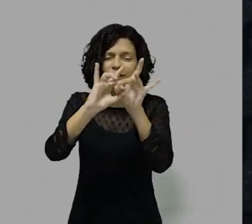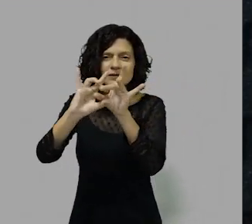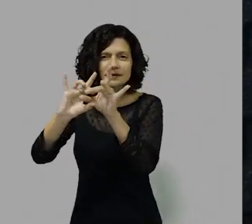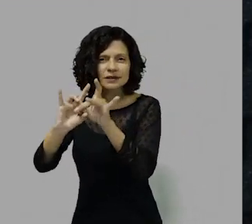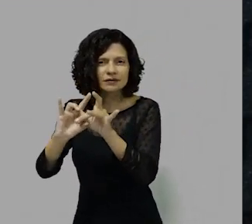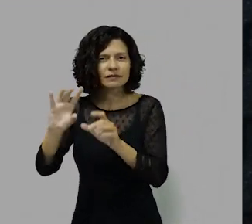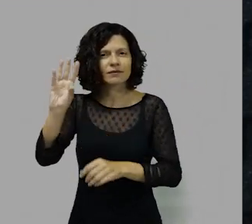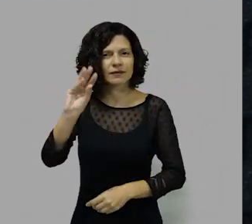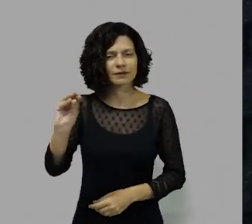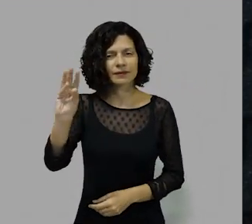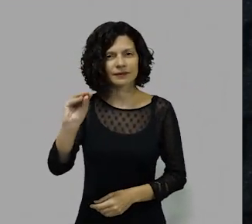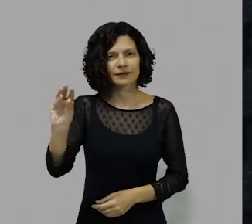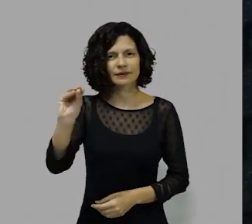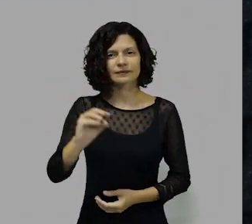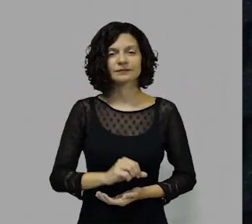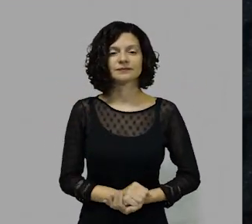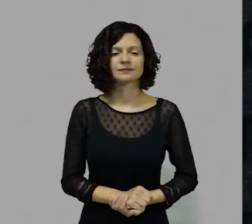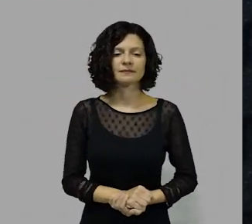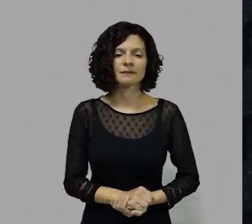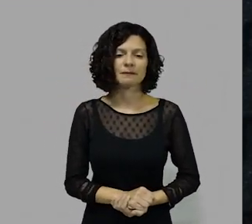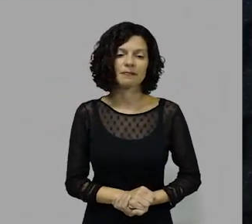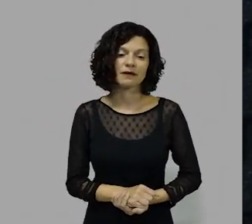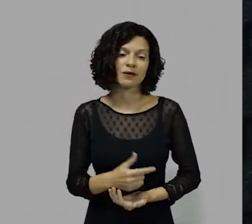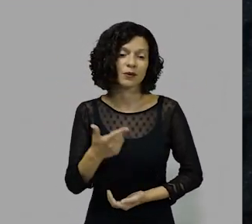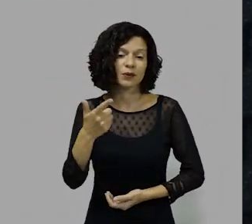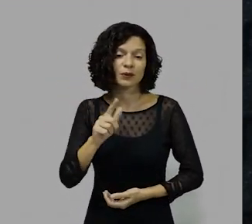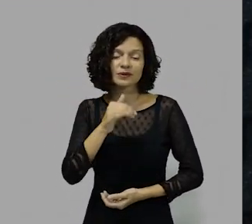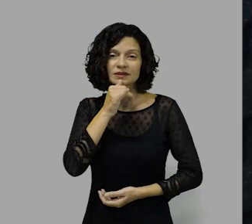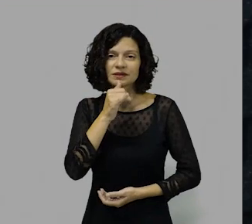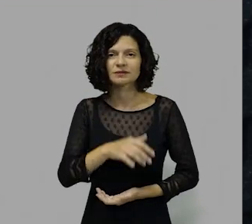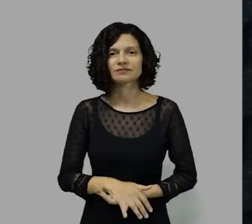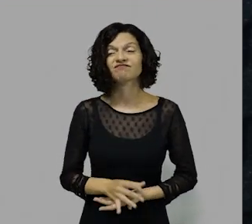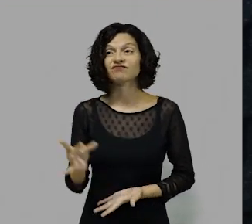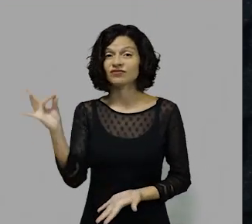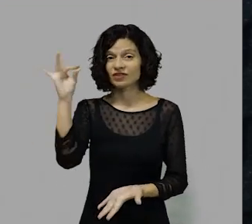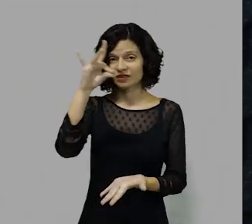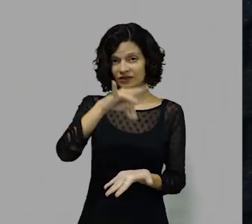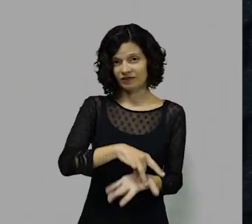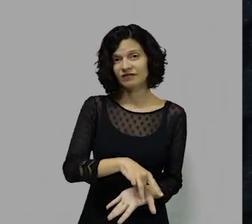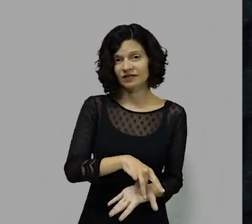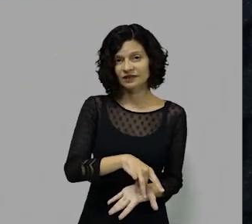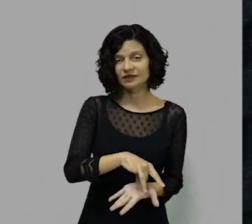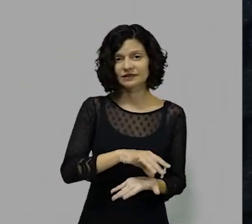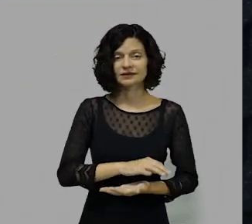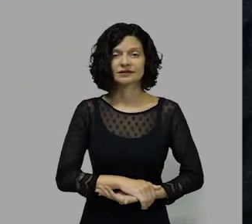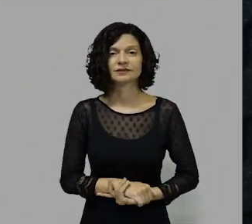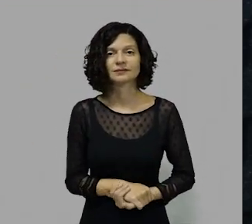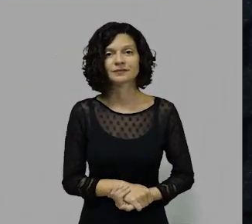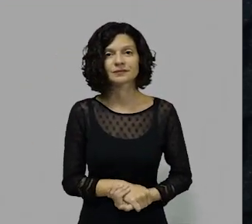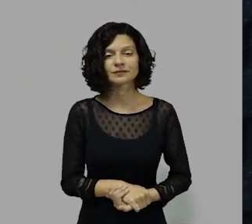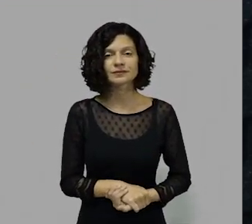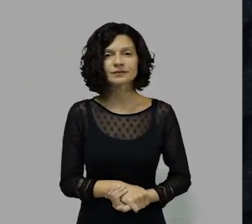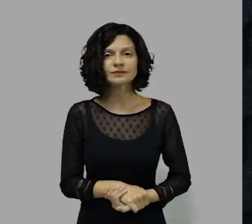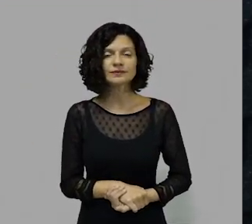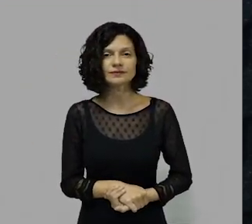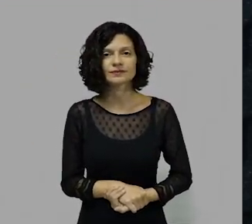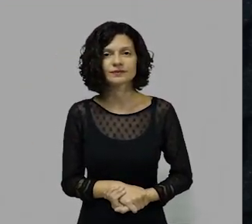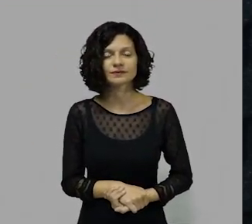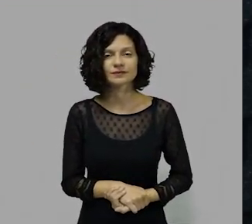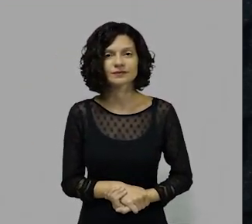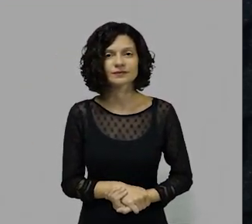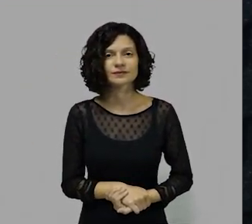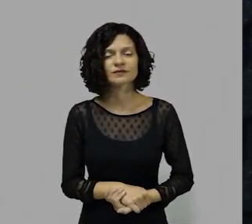oral. Actually, na verdade. In fact, de fato. Tá? Então, são